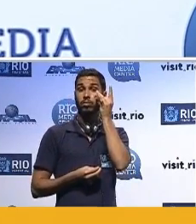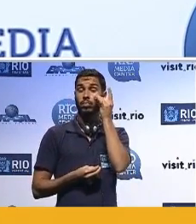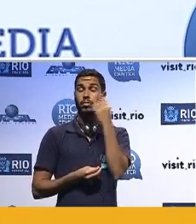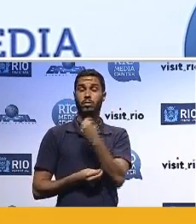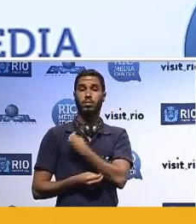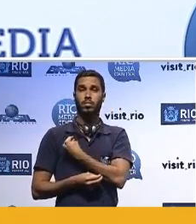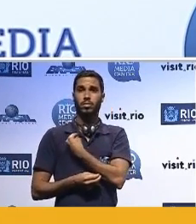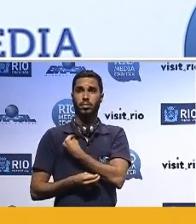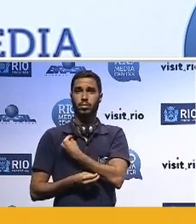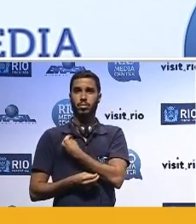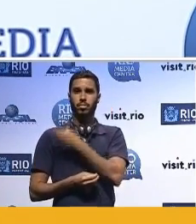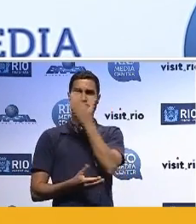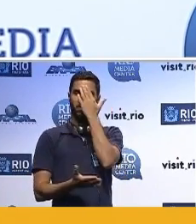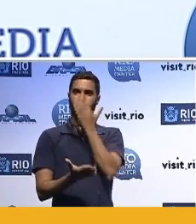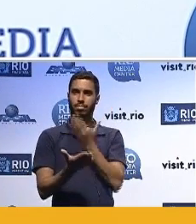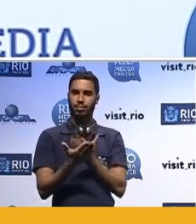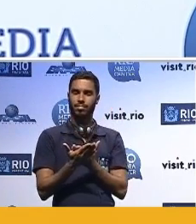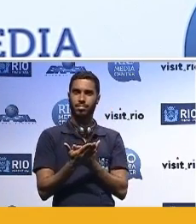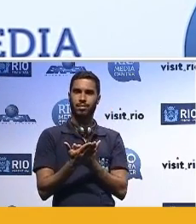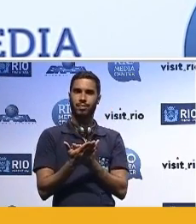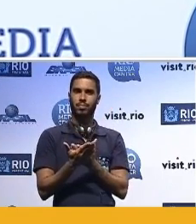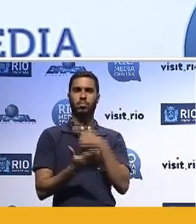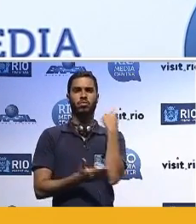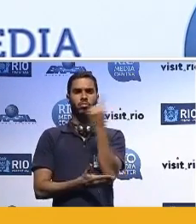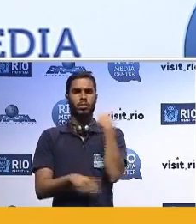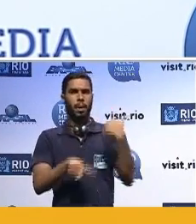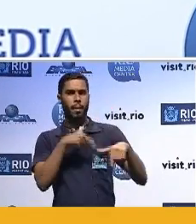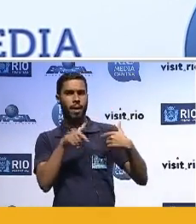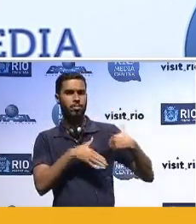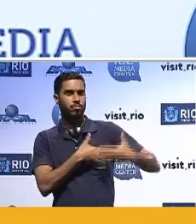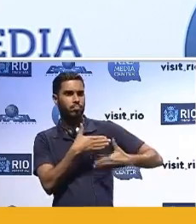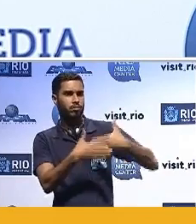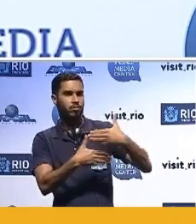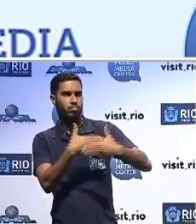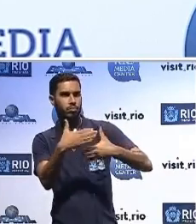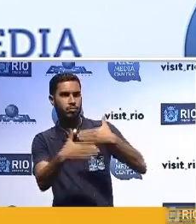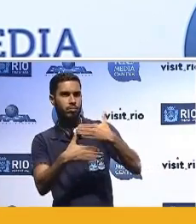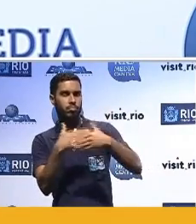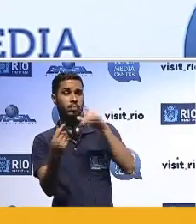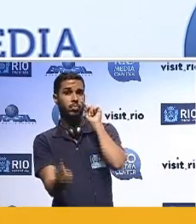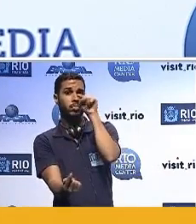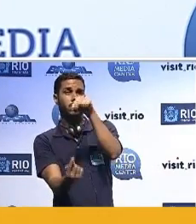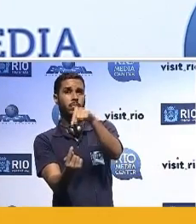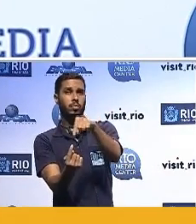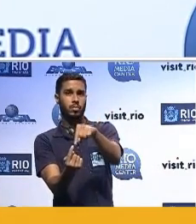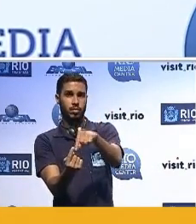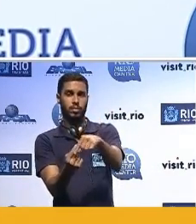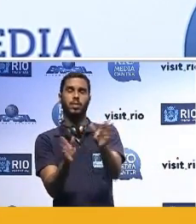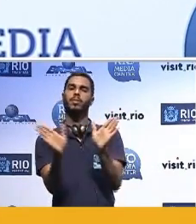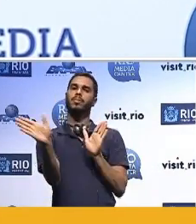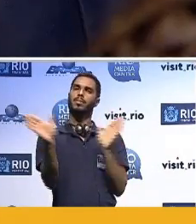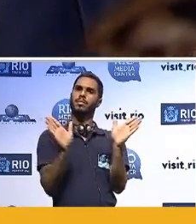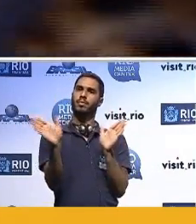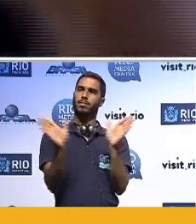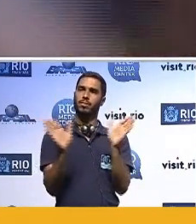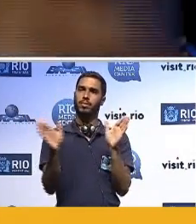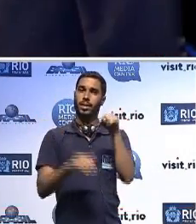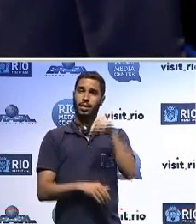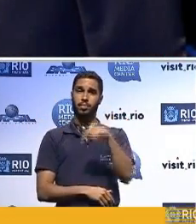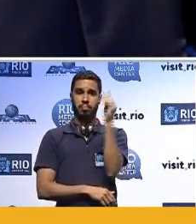com certeza, o que a gente vem fazendo em prol da acessibilidade no